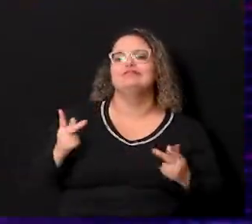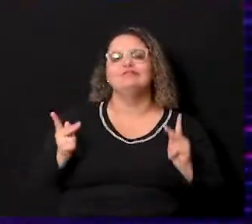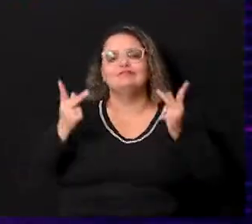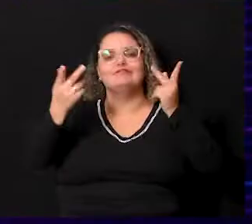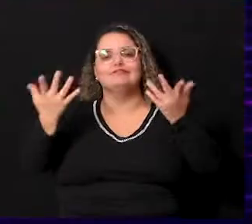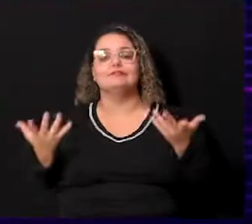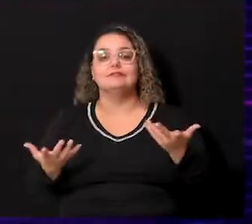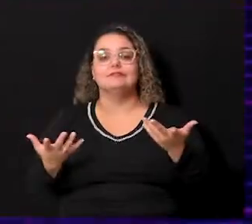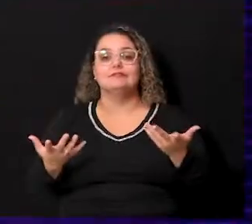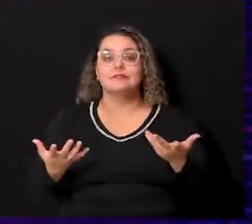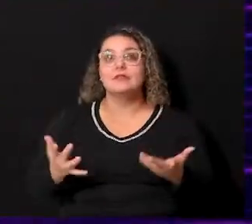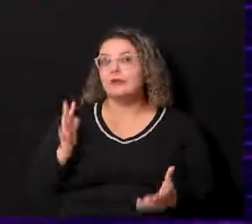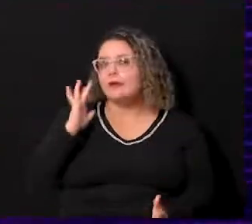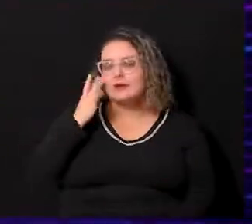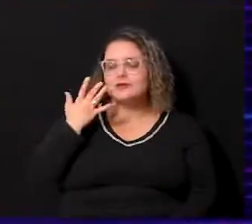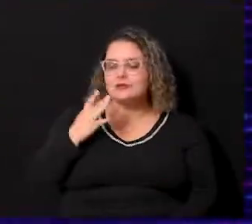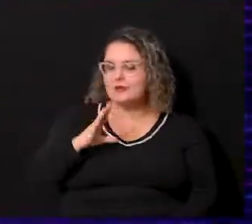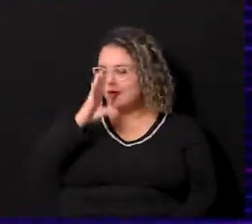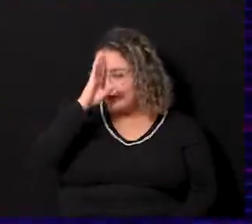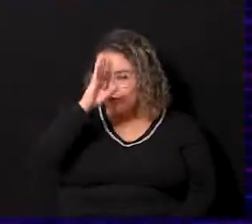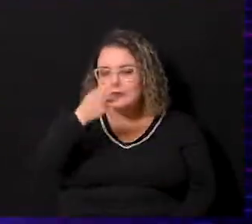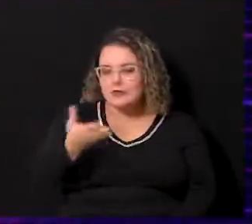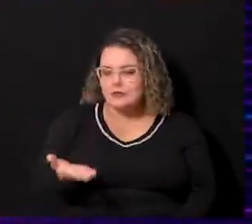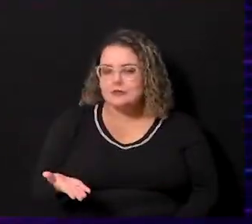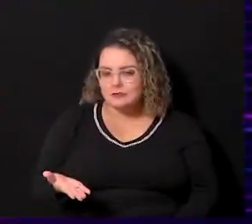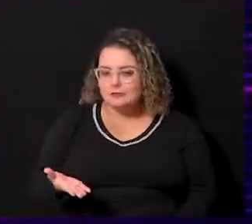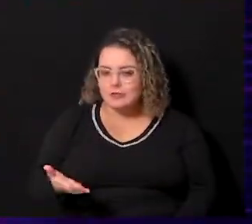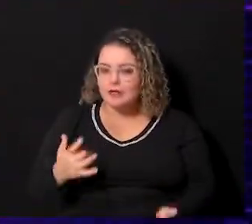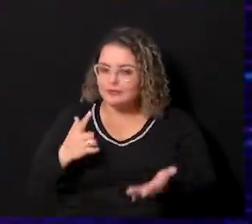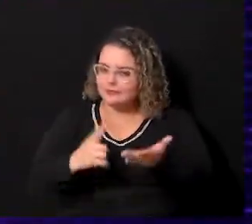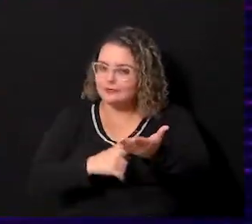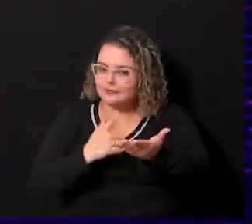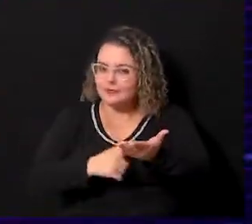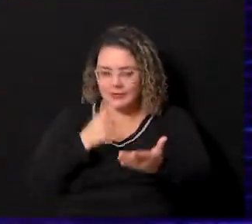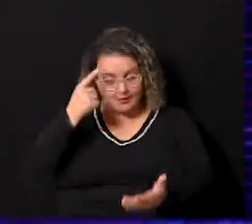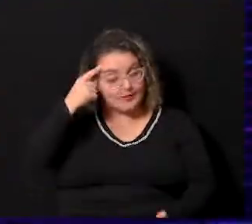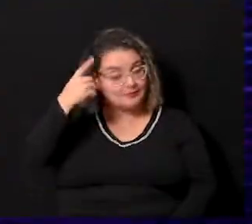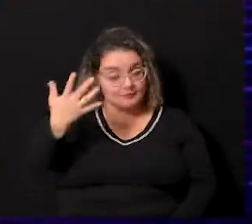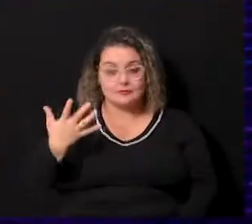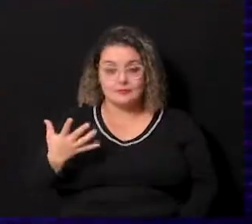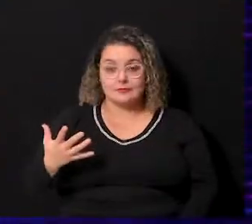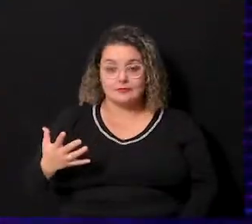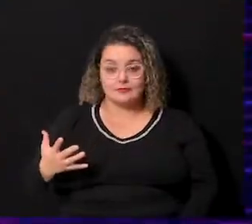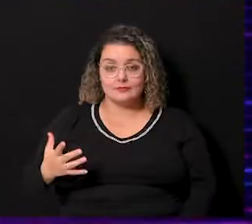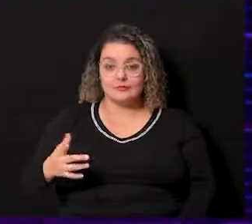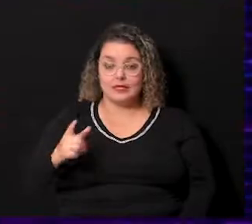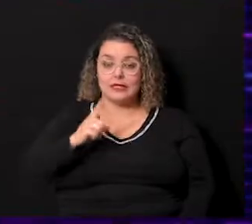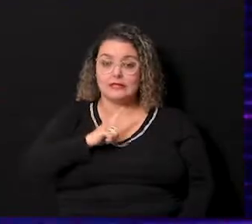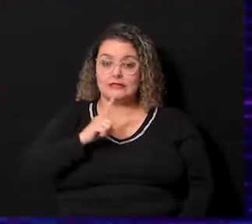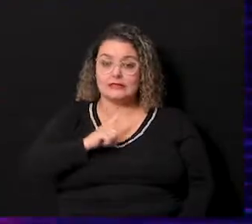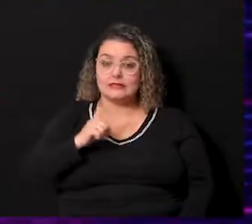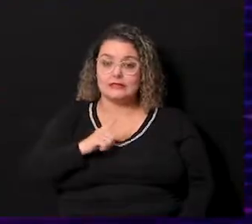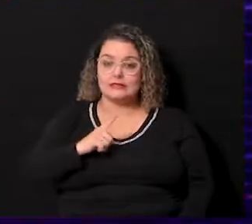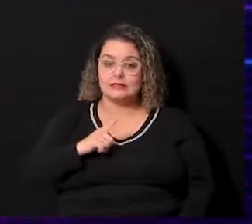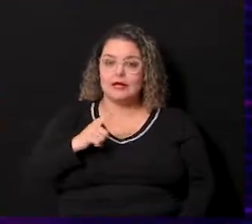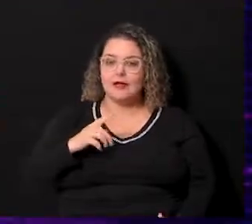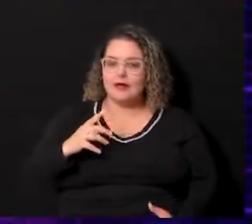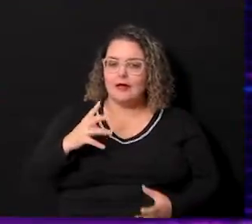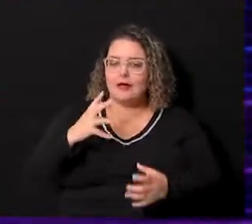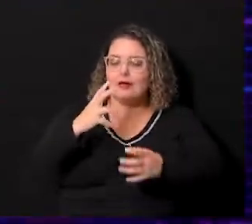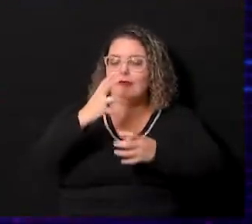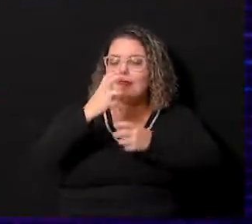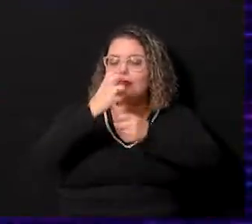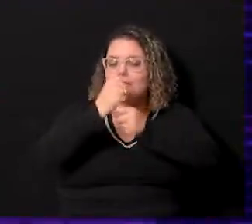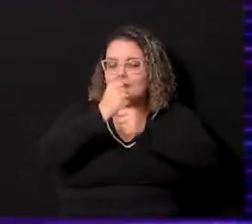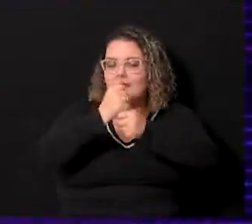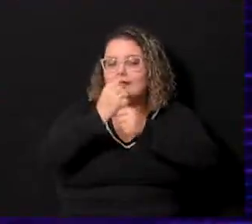coisa bacana. Então, acho que essa é a mensagem principal do livro, né? Que apesar de tudo, tem o raio